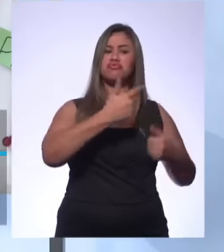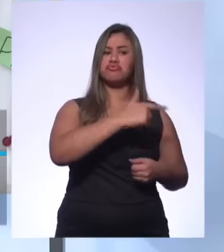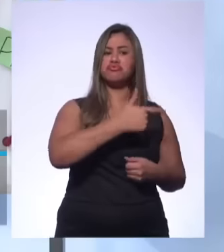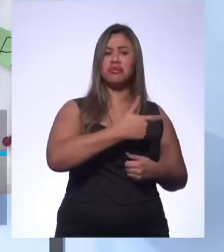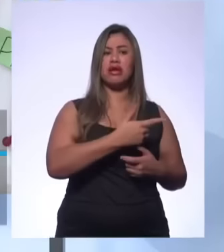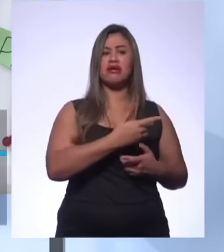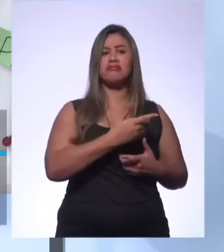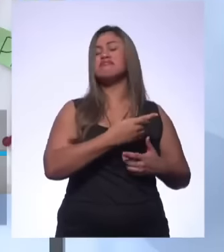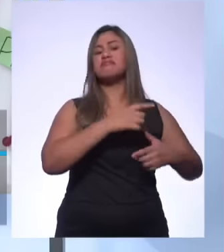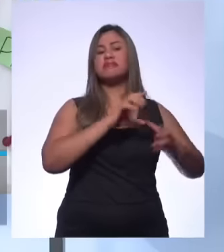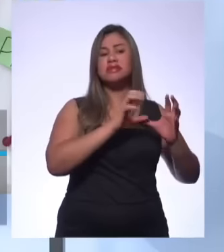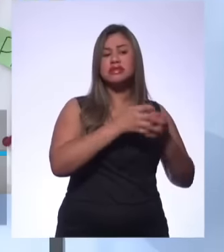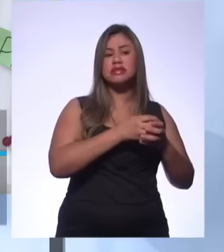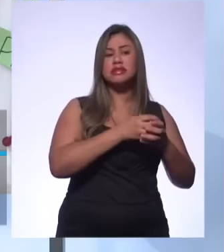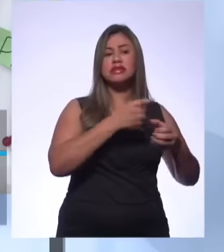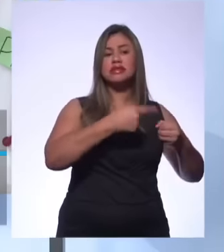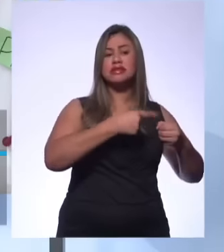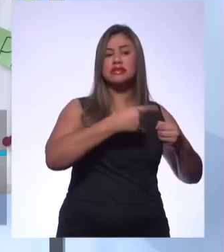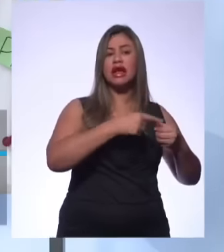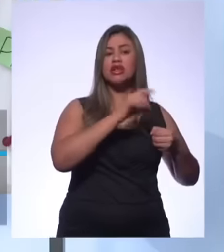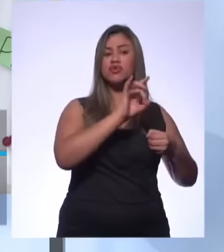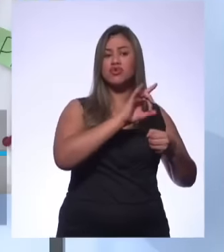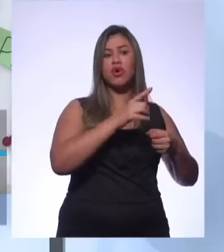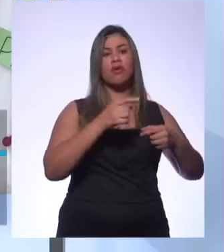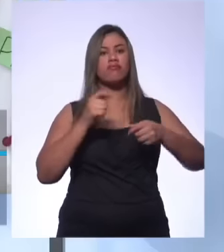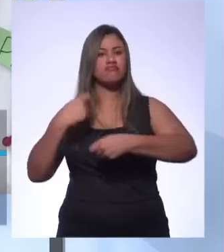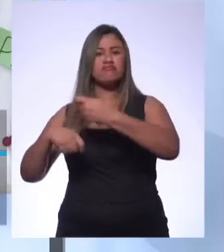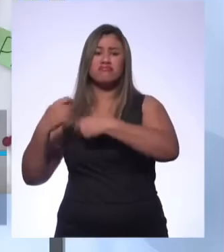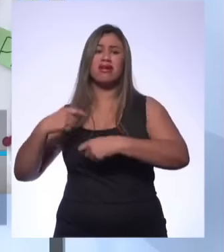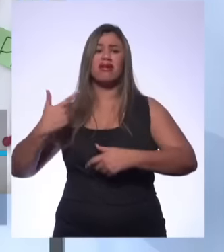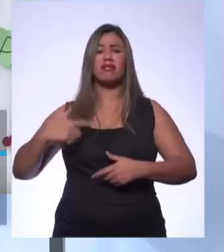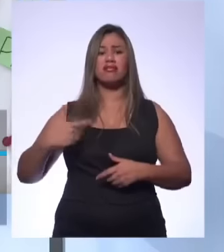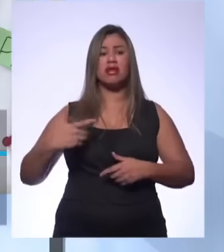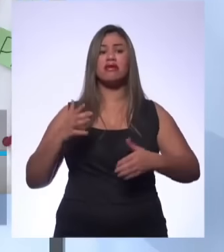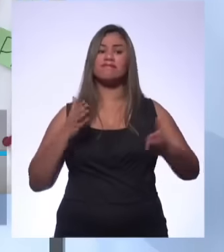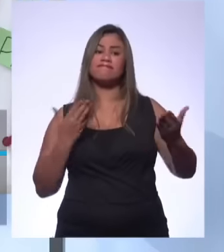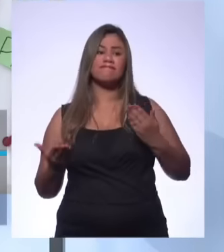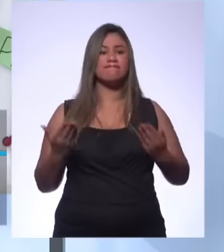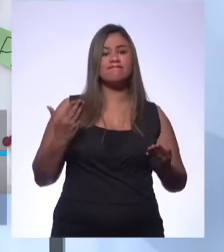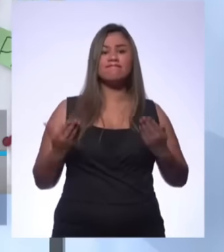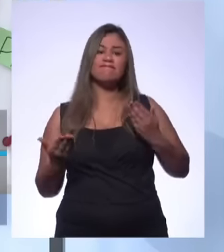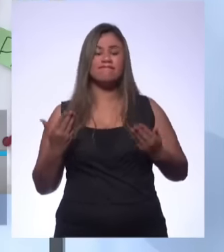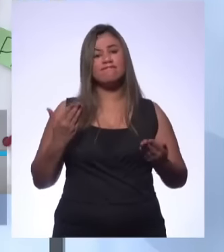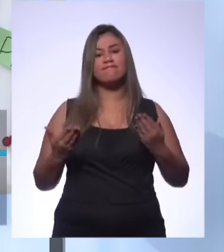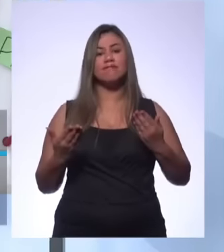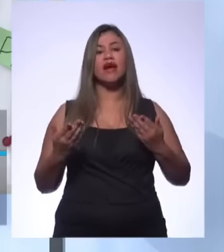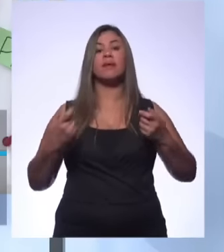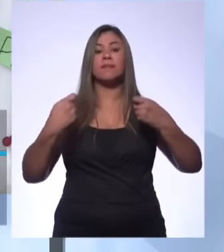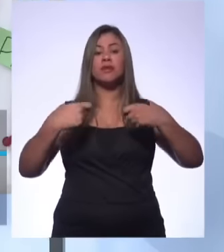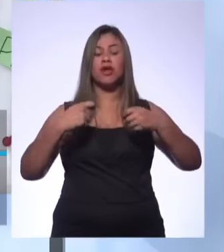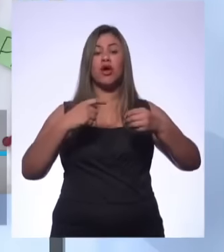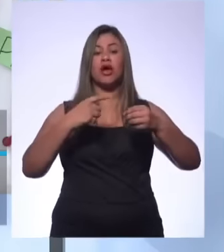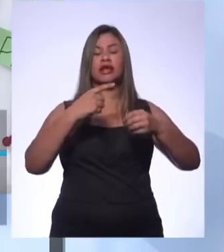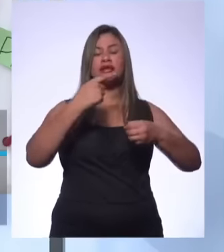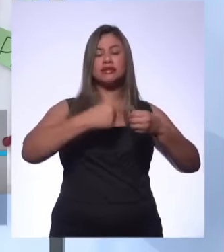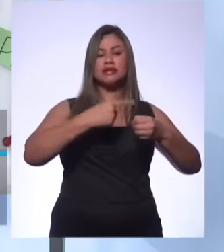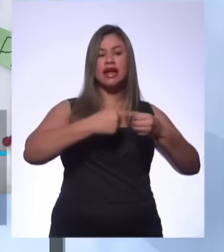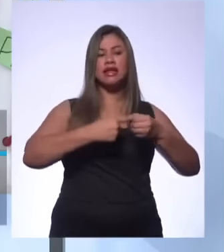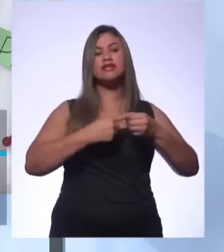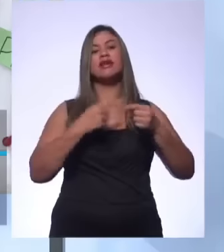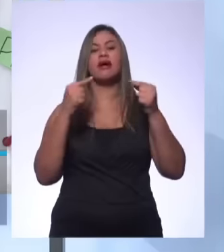Então, o comércio, ele é um centro, ele é um lugar onde tem um adensamento populacional. Nossa, professora, que